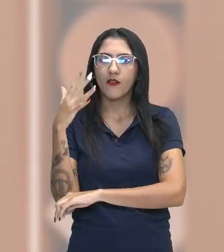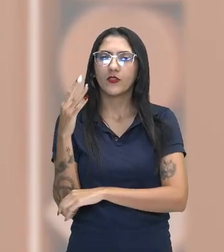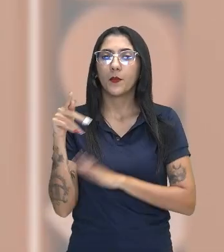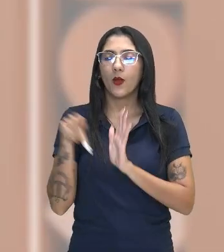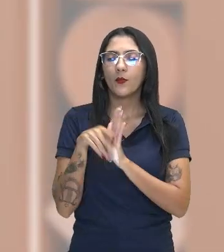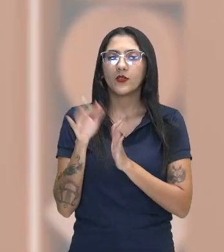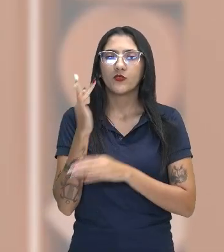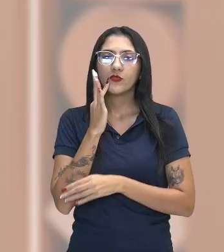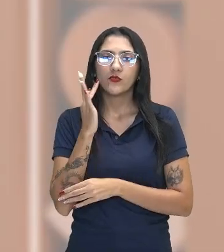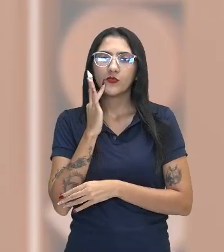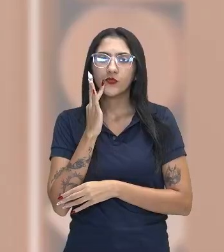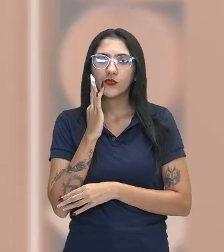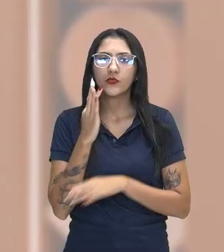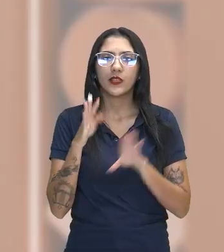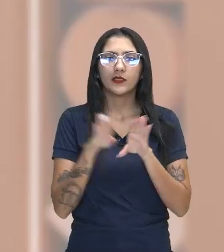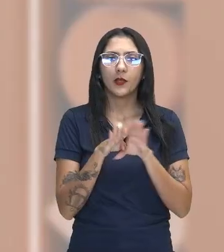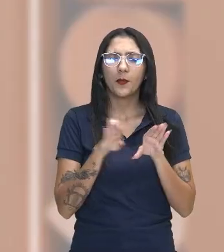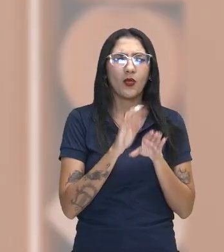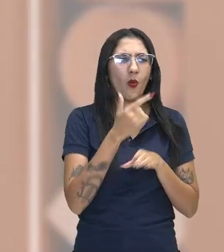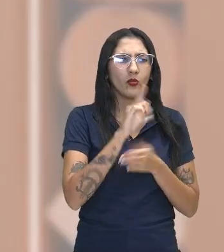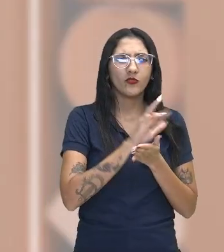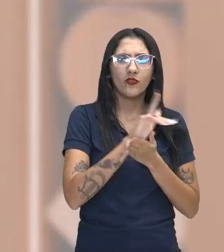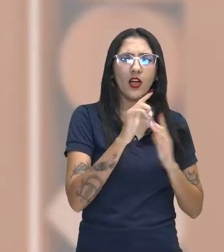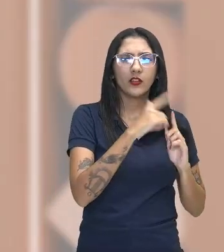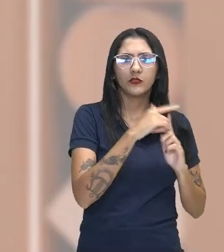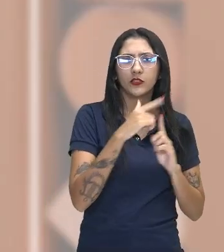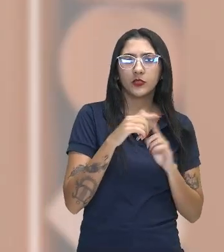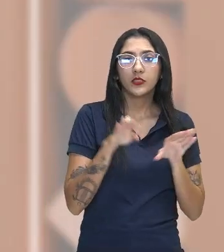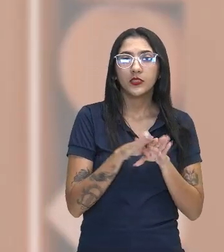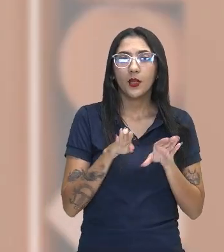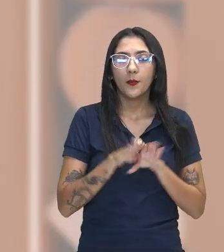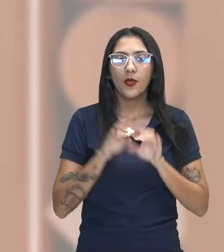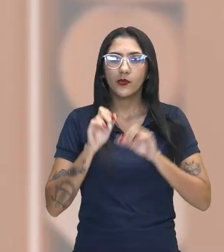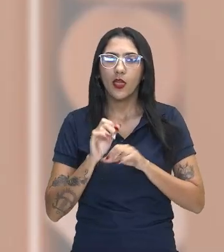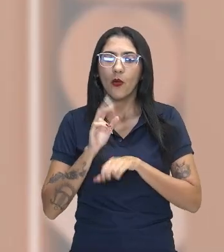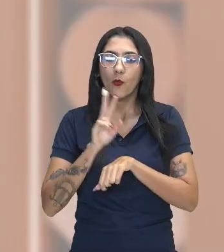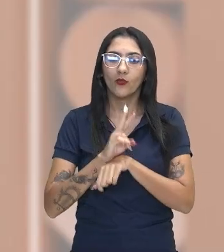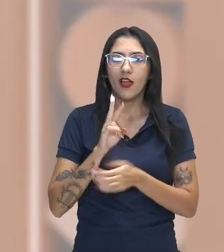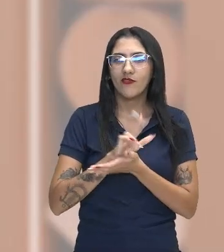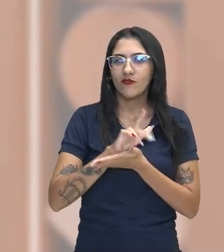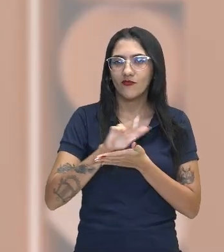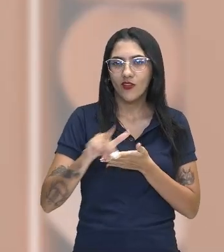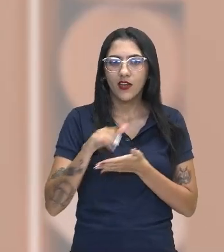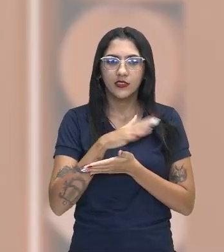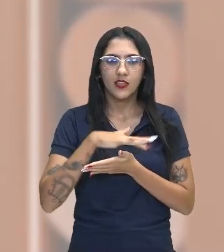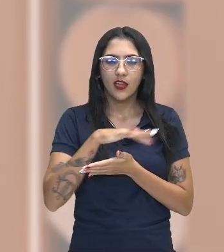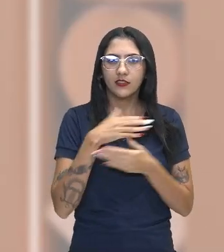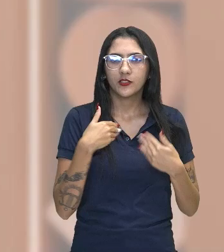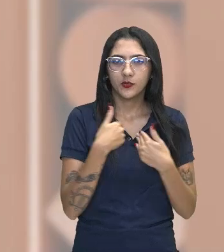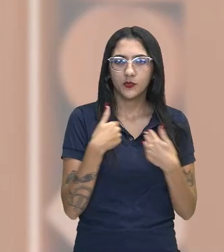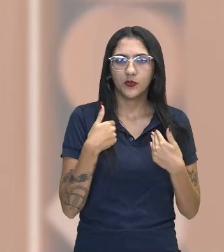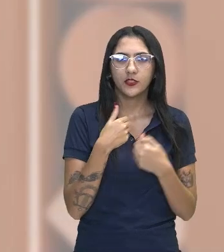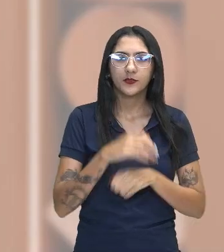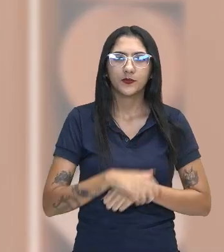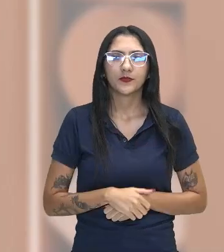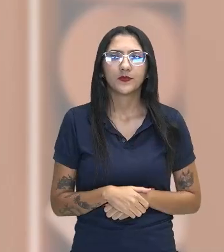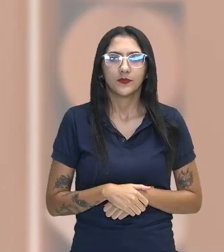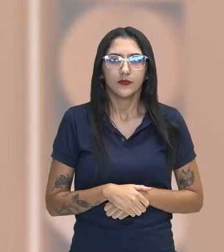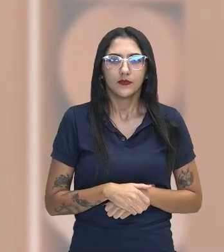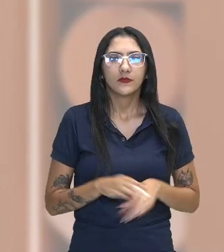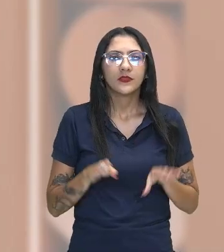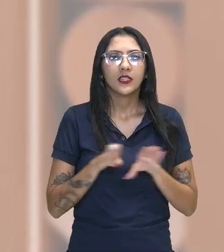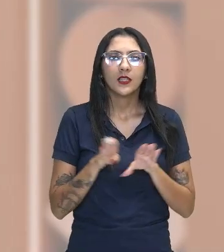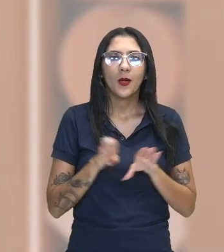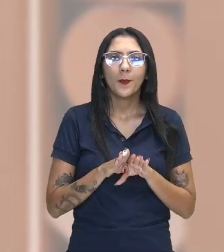de árvores de um modo geral e também o pastoreio, tá? Mas além disso, também vamos estudar sobre os